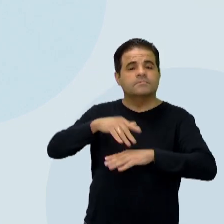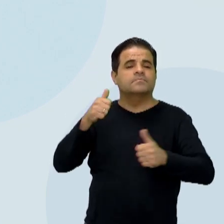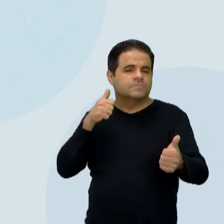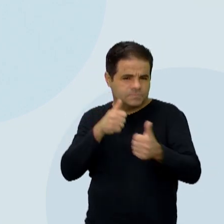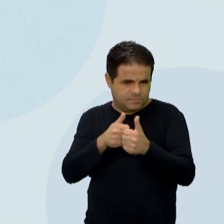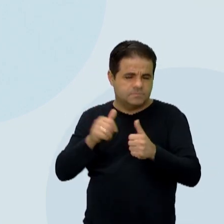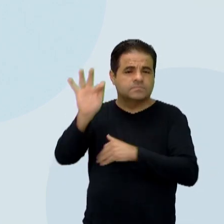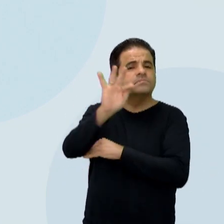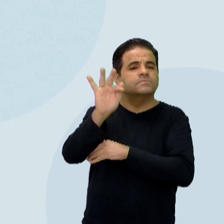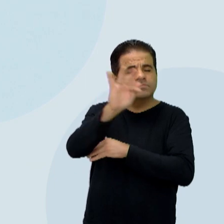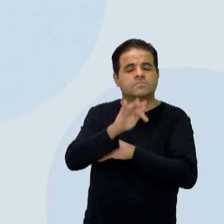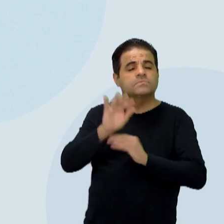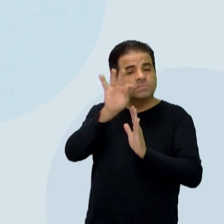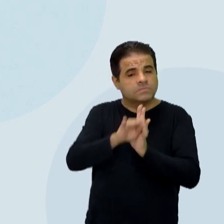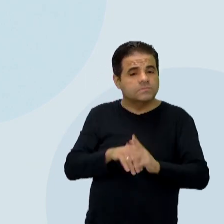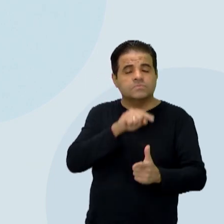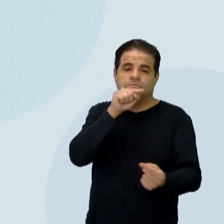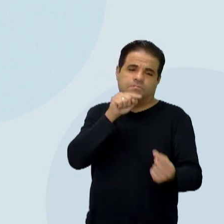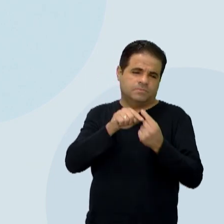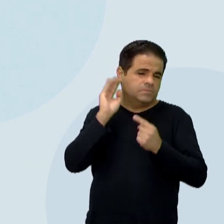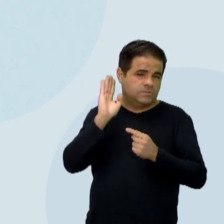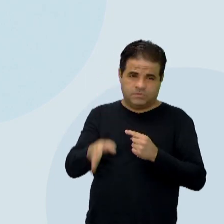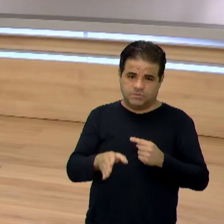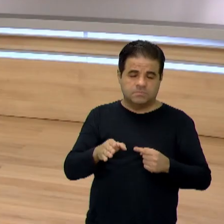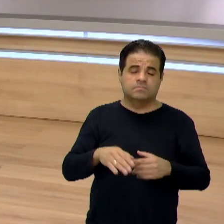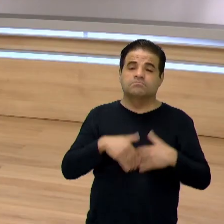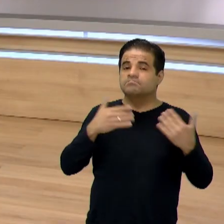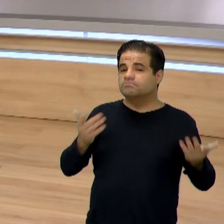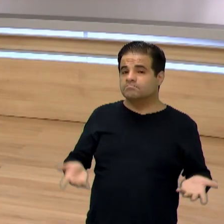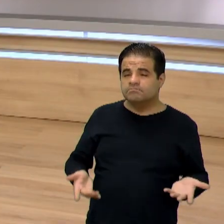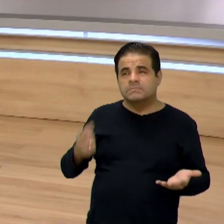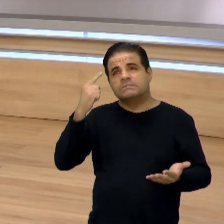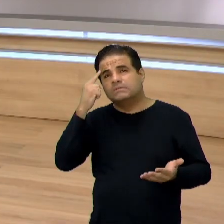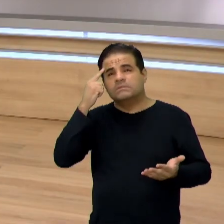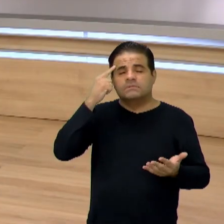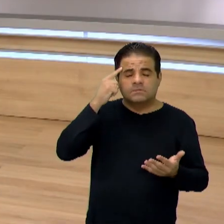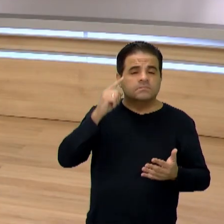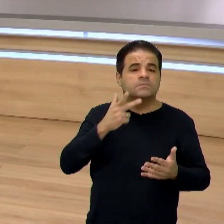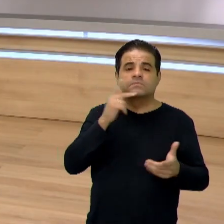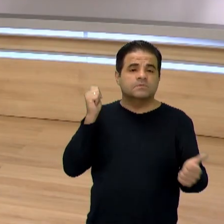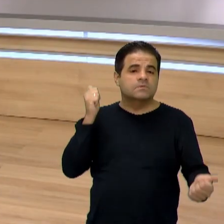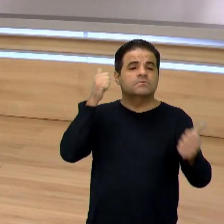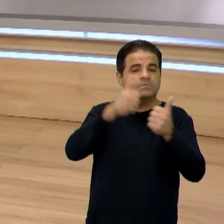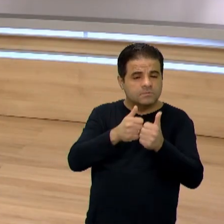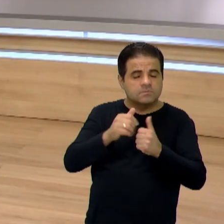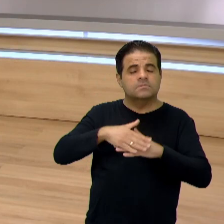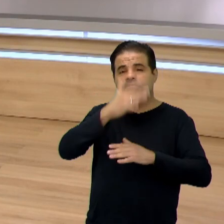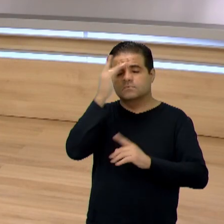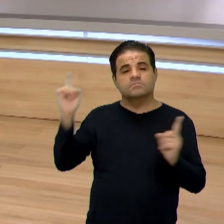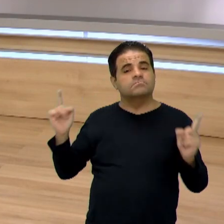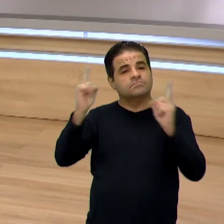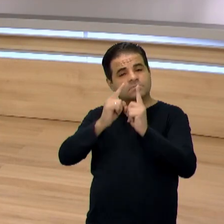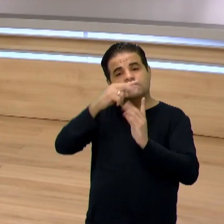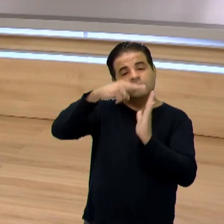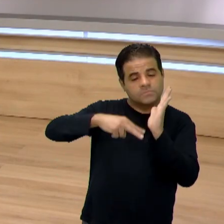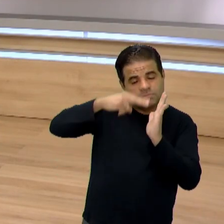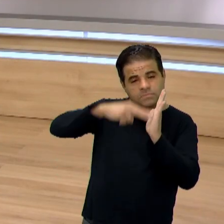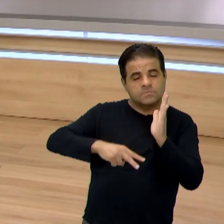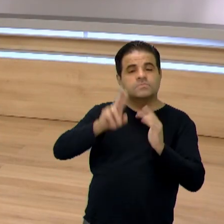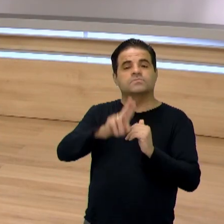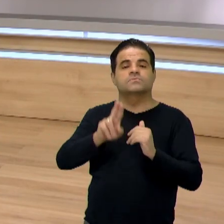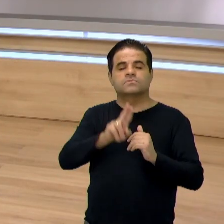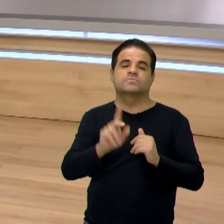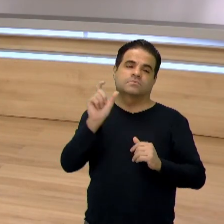do formal, porque é um texto objetivo. Então, esse mais não entra na neura de ficar contando calorias, ele quis se aproximar mais do leitor dele, e aí